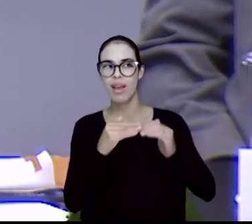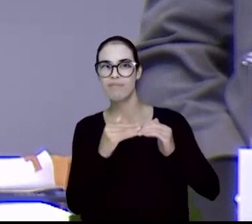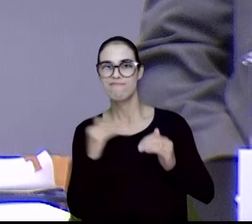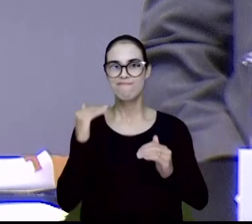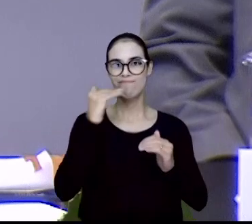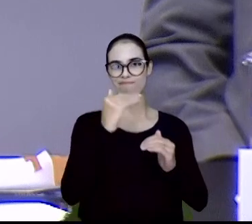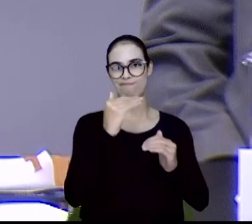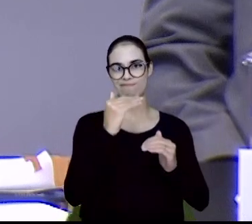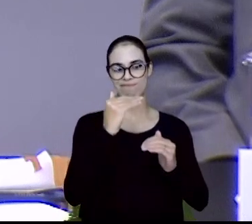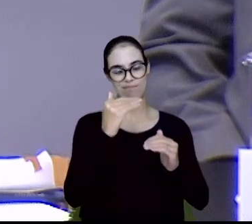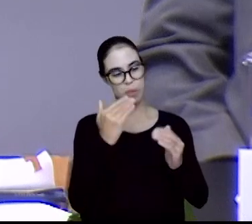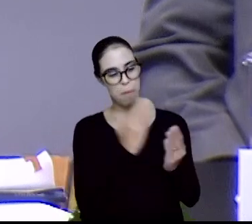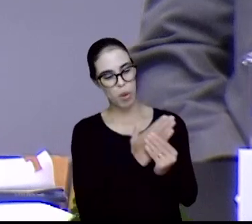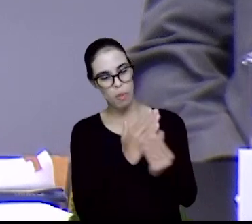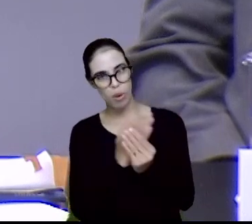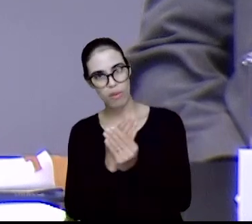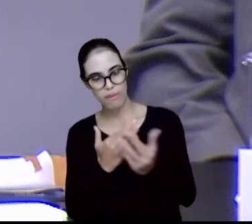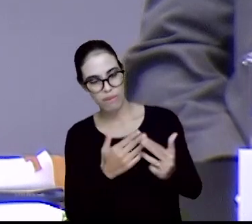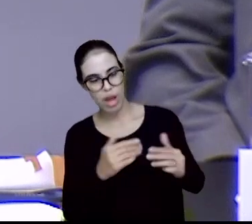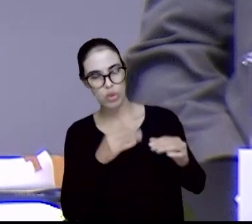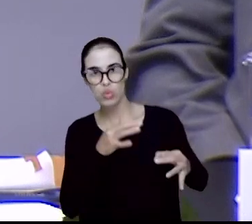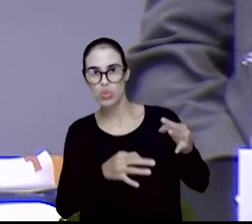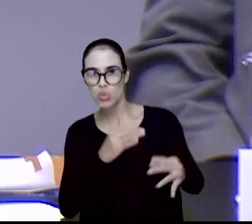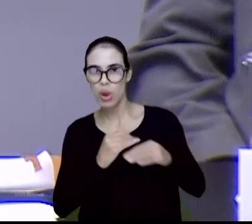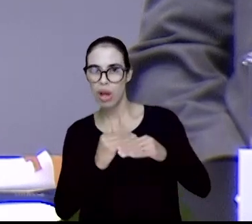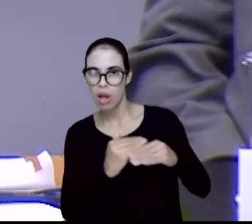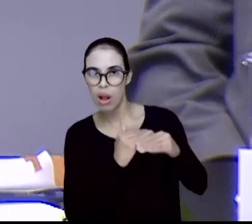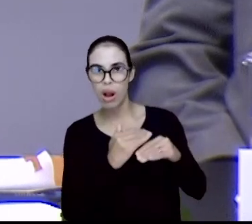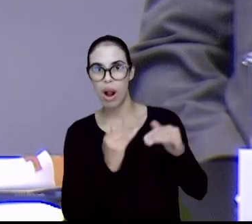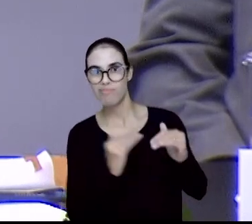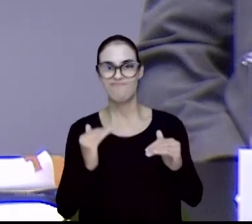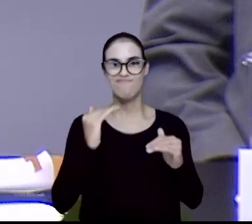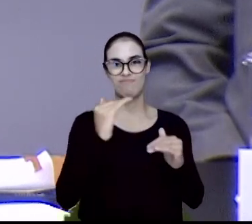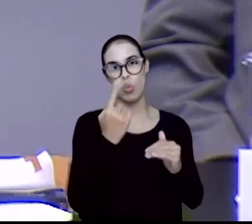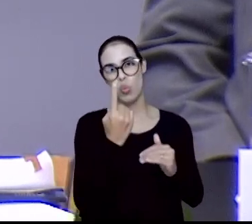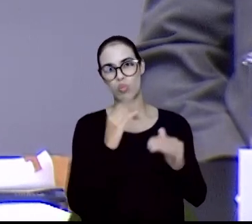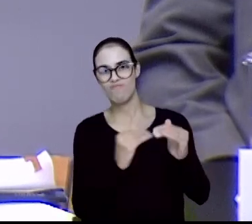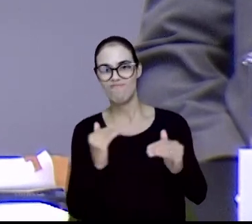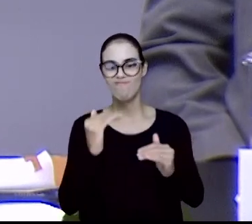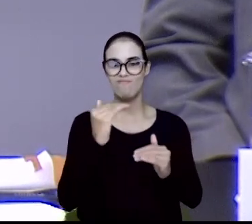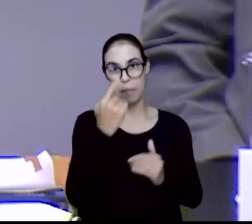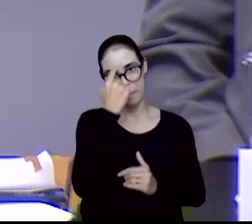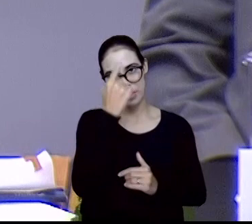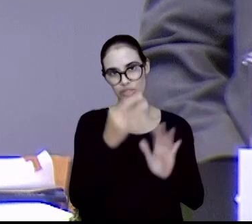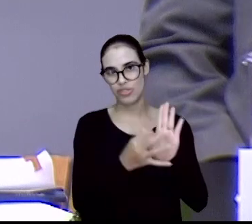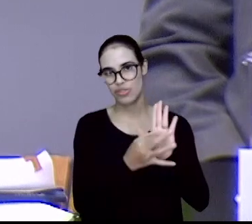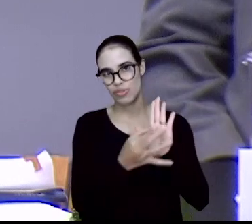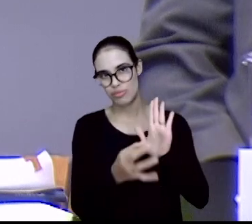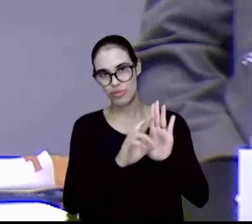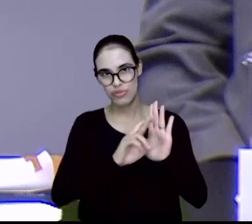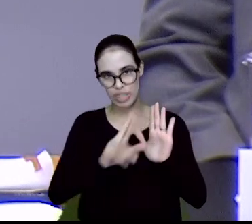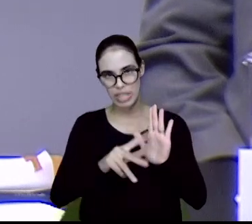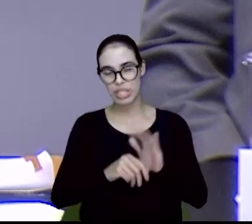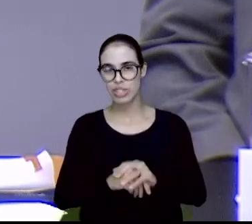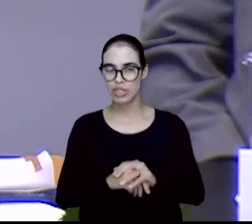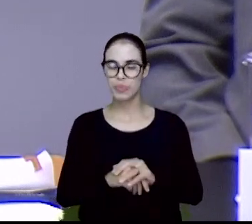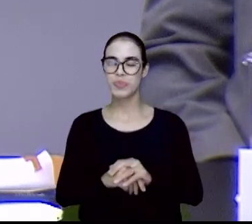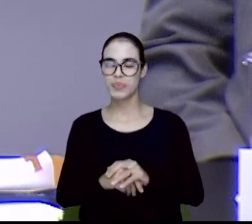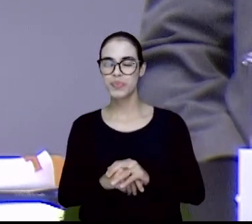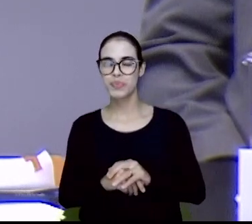do precedente, e acho que é uma expressão melhor.